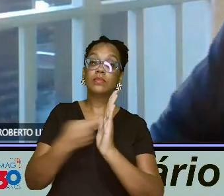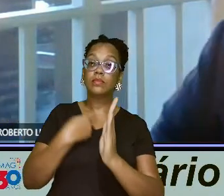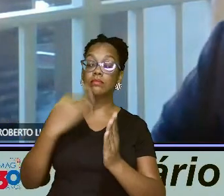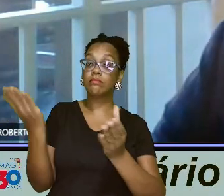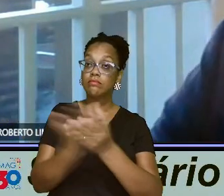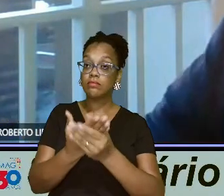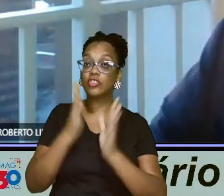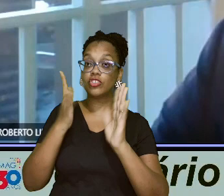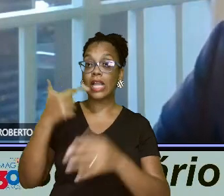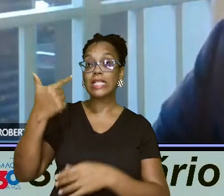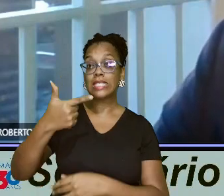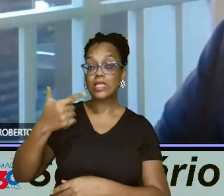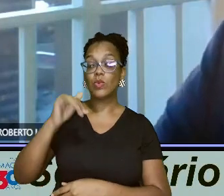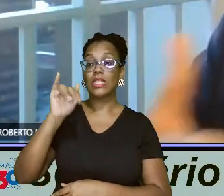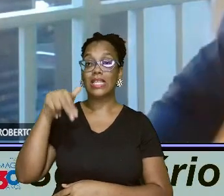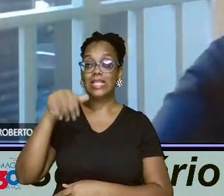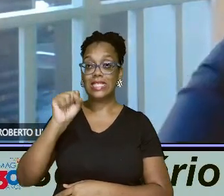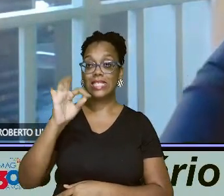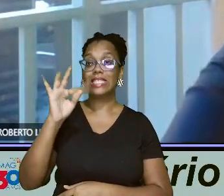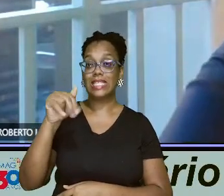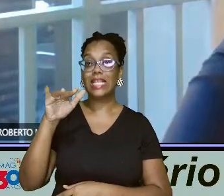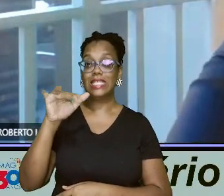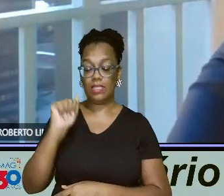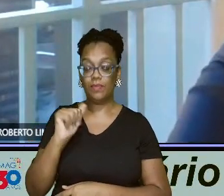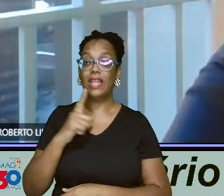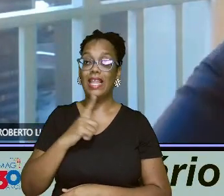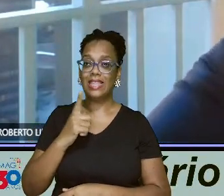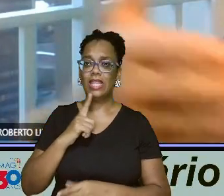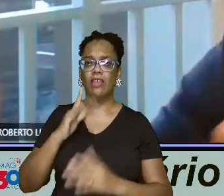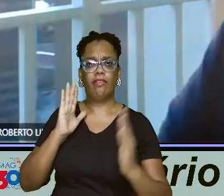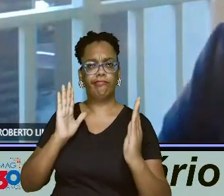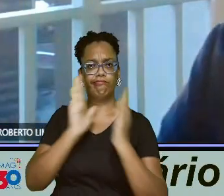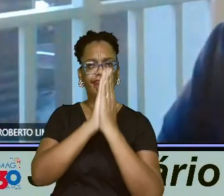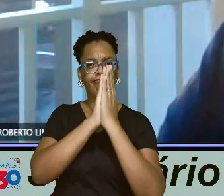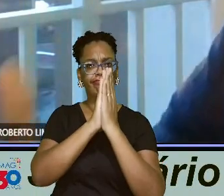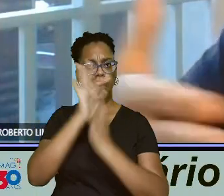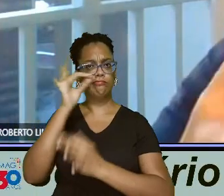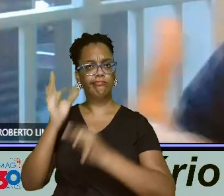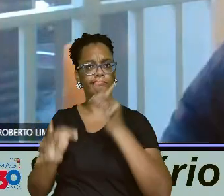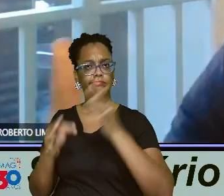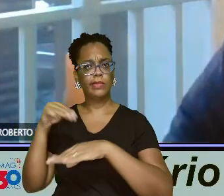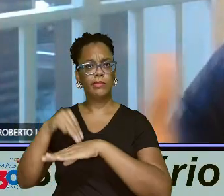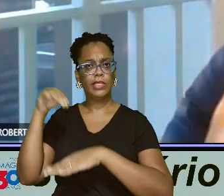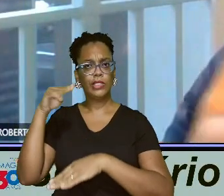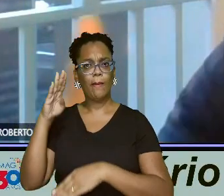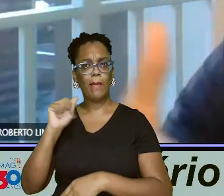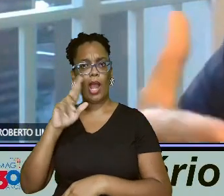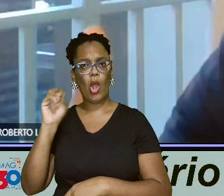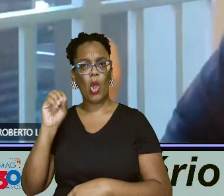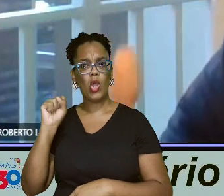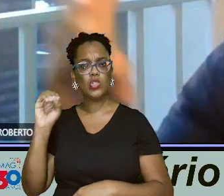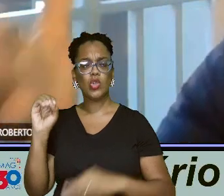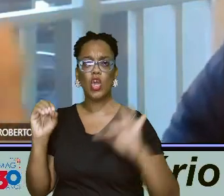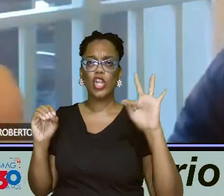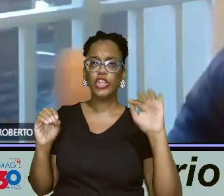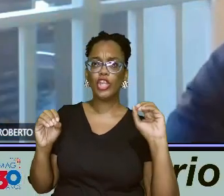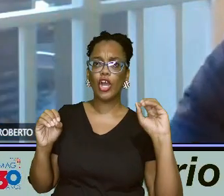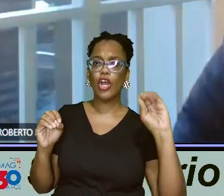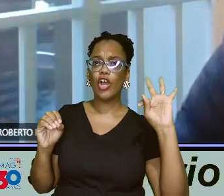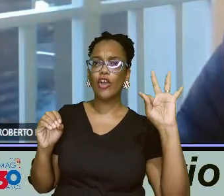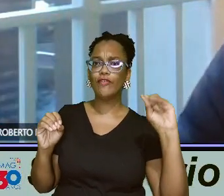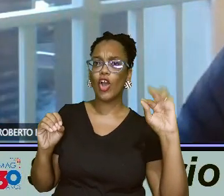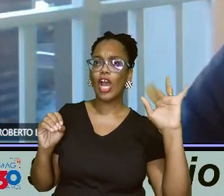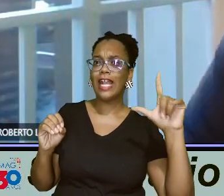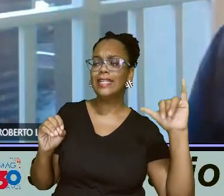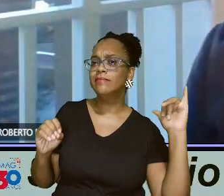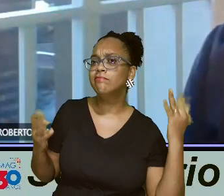instância, que houve um embate entre o ministro Roberto Barroso e o ministro Toffoli, para saber onde que ficava o